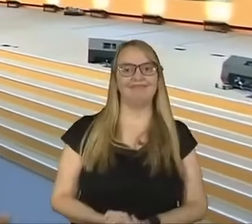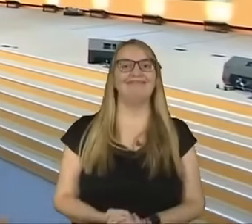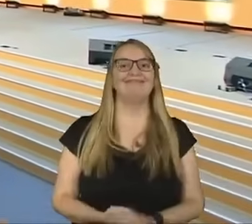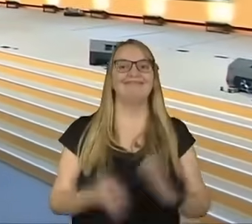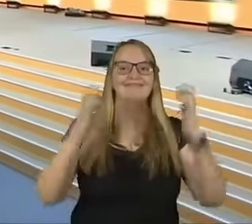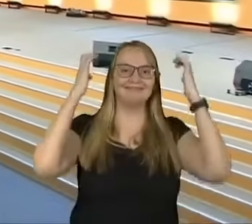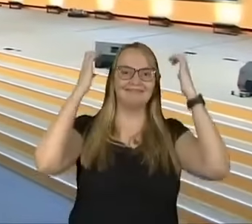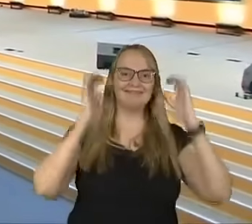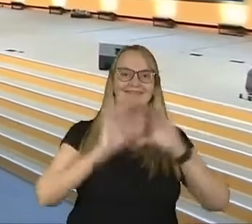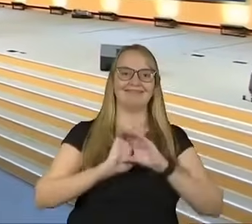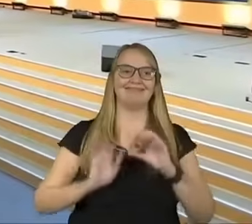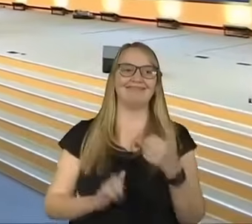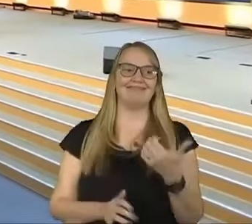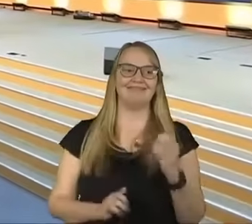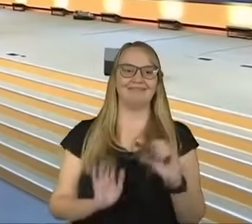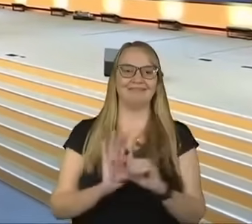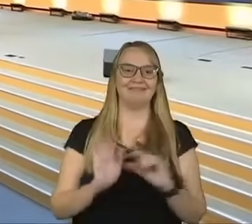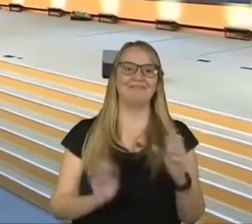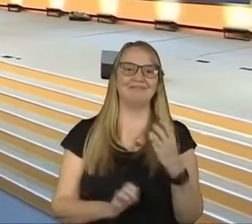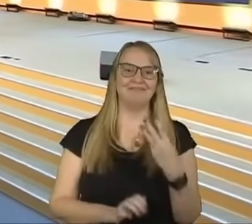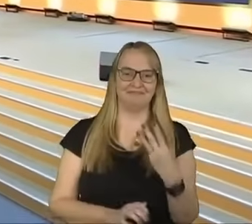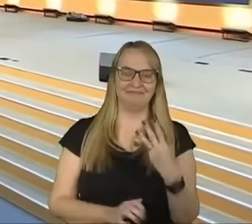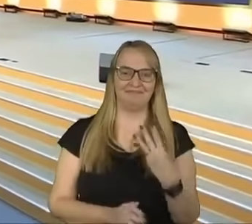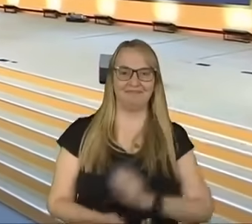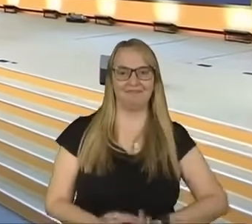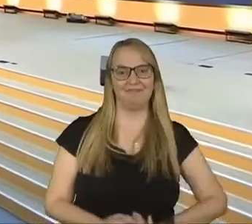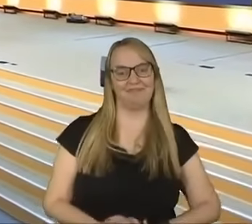estter Capítulo 10 Versículo